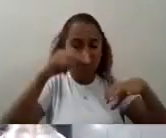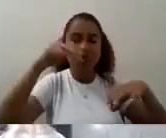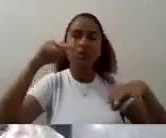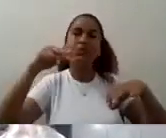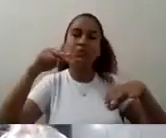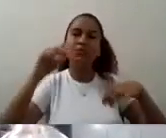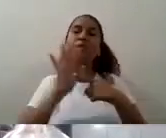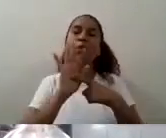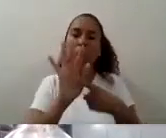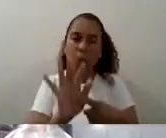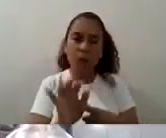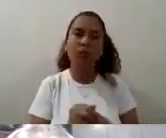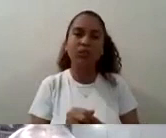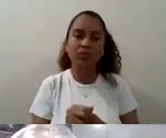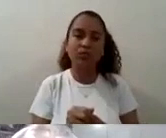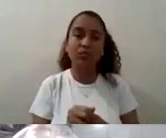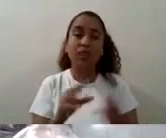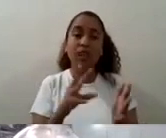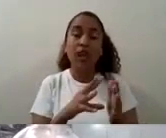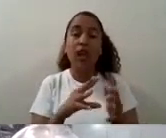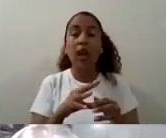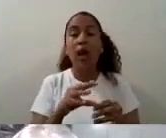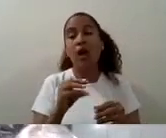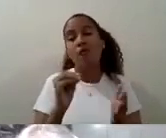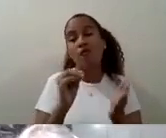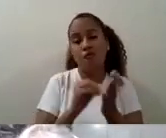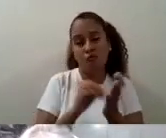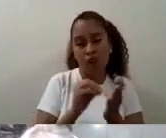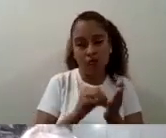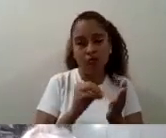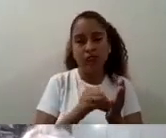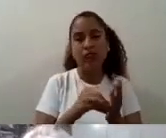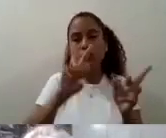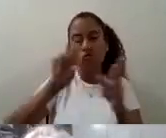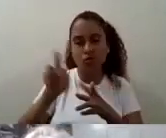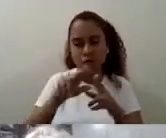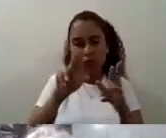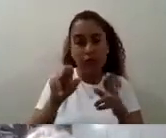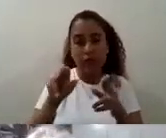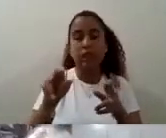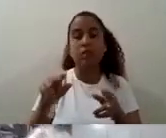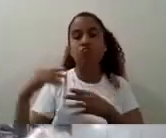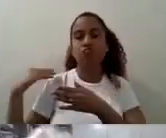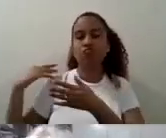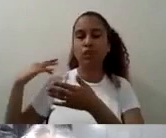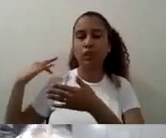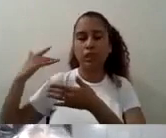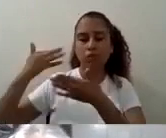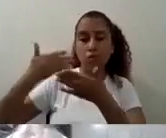A ausência da diversidade das tradições de fé, ela é um